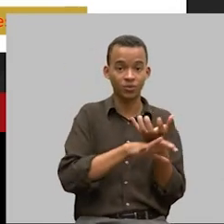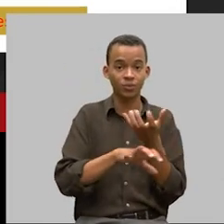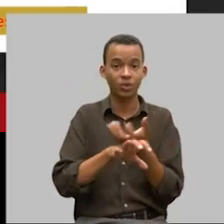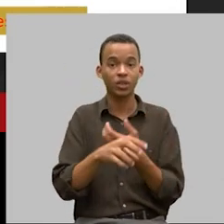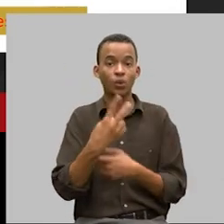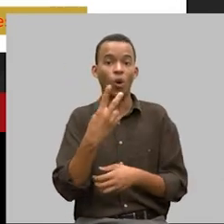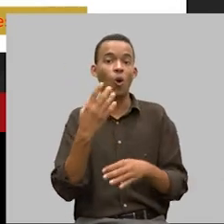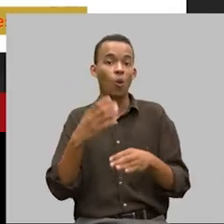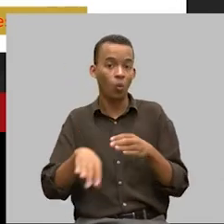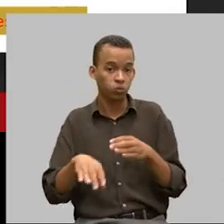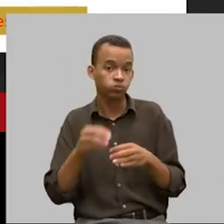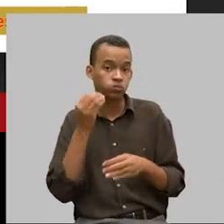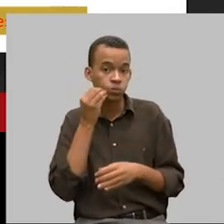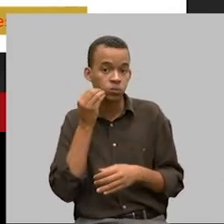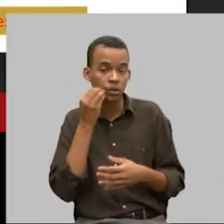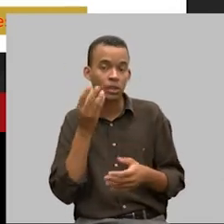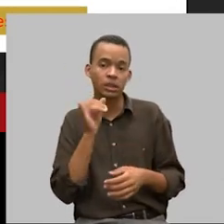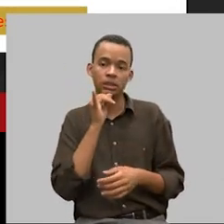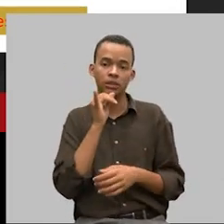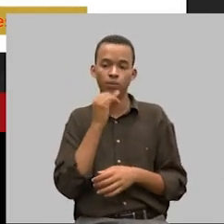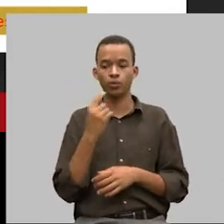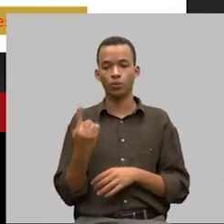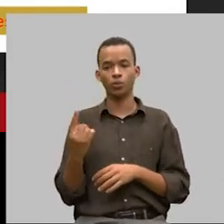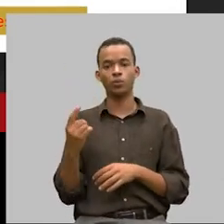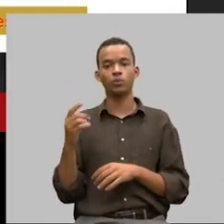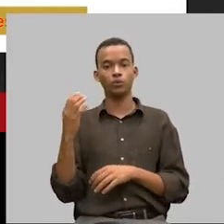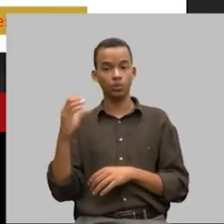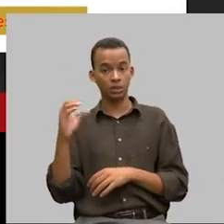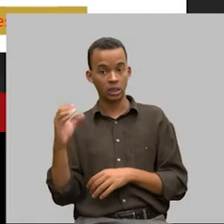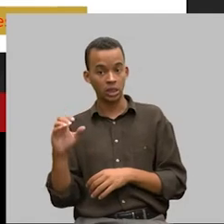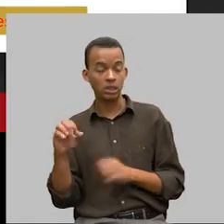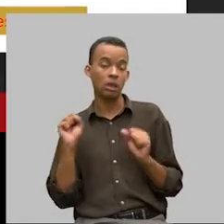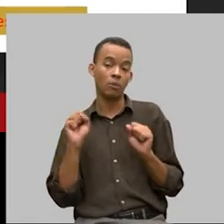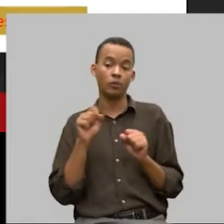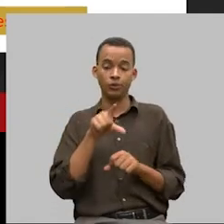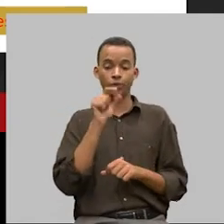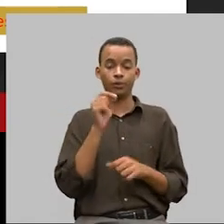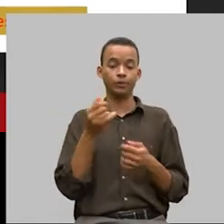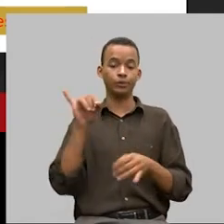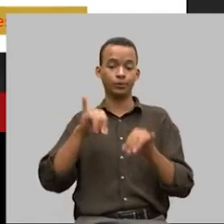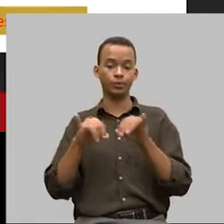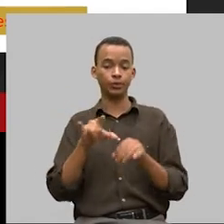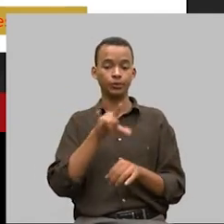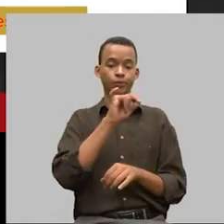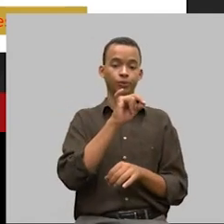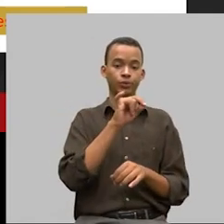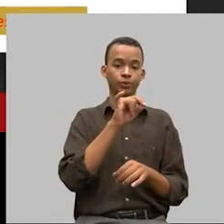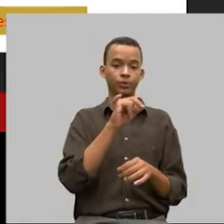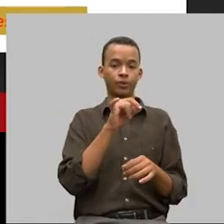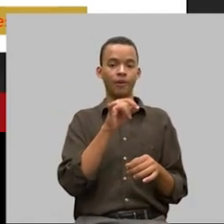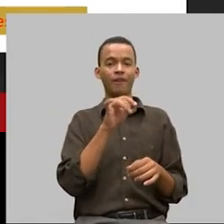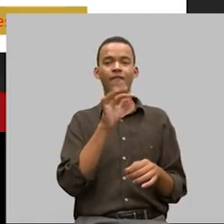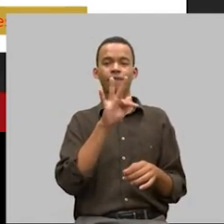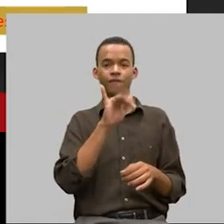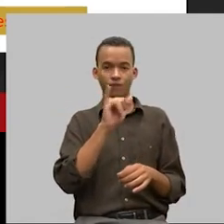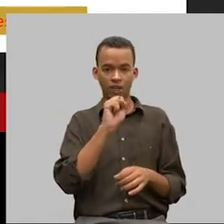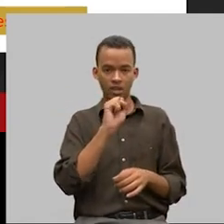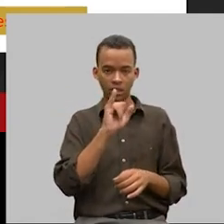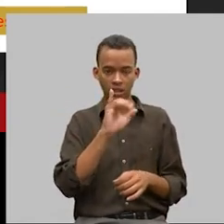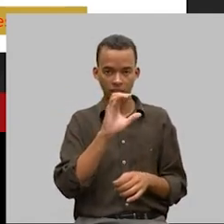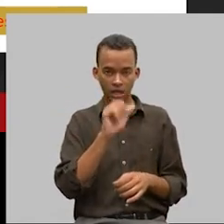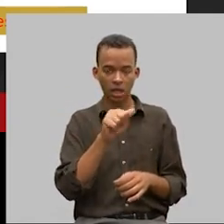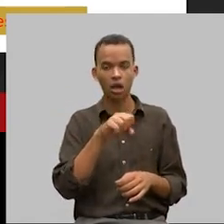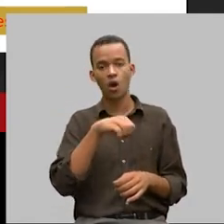formado em ciência natureza ou ele faz concurso para química ou para física ou para biologia né ele não ele não tem sendo que a gente tem outros